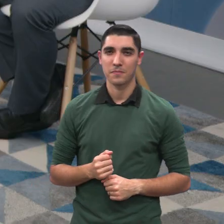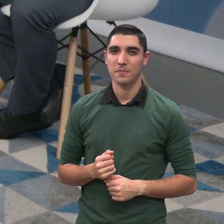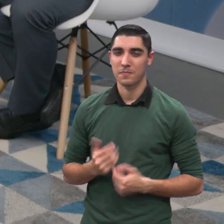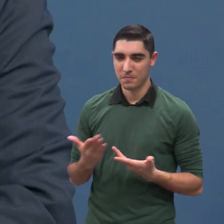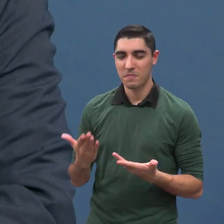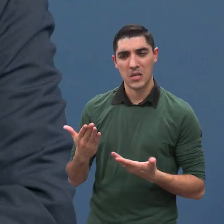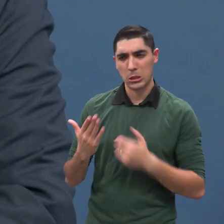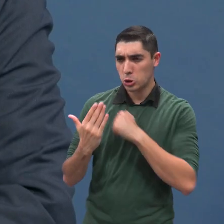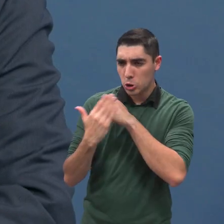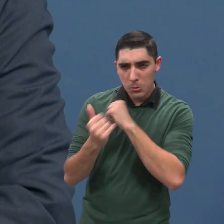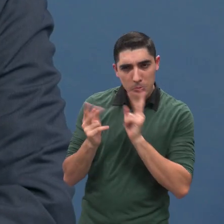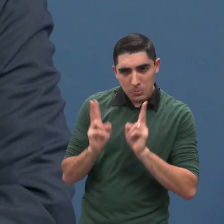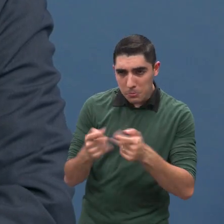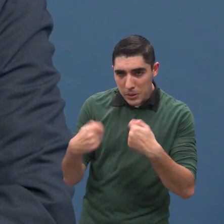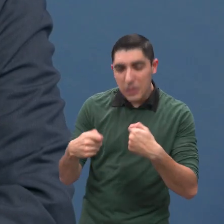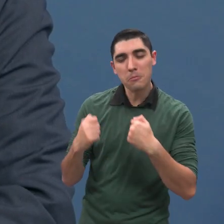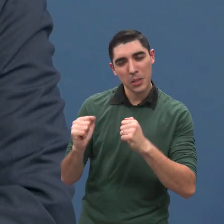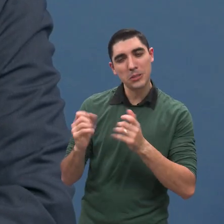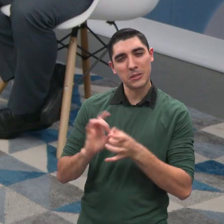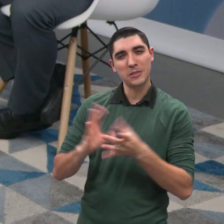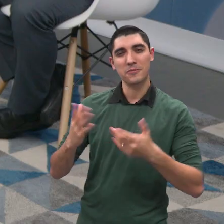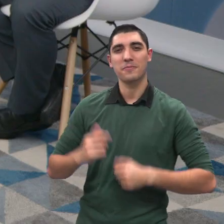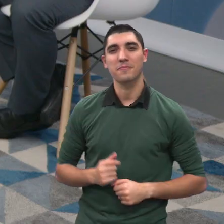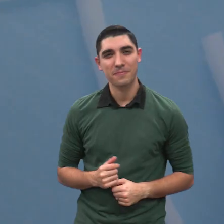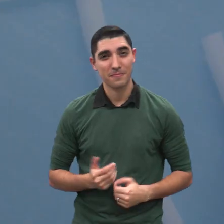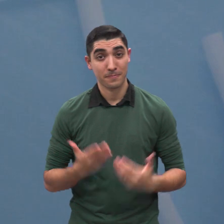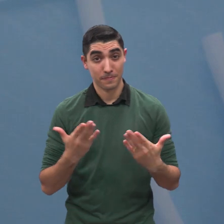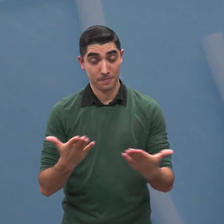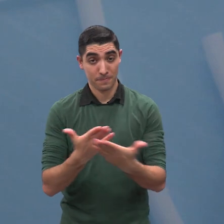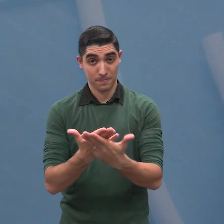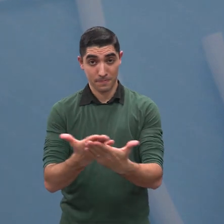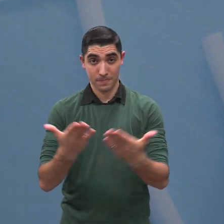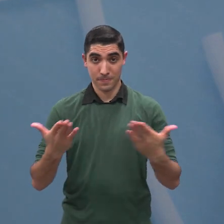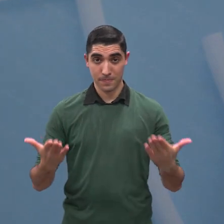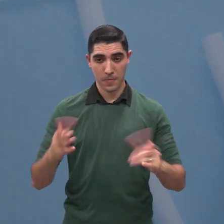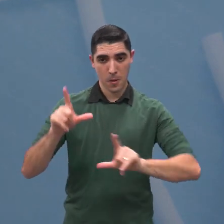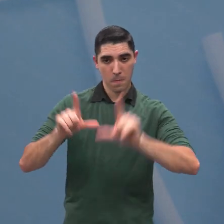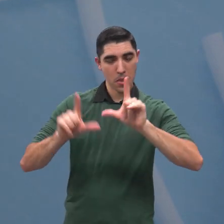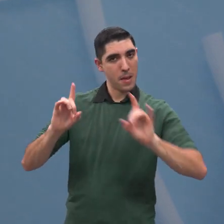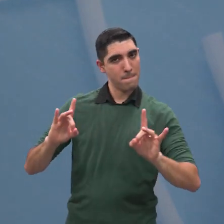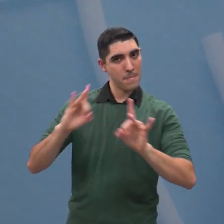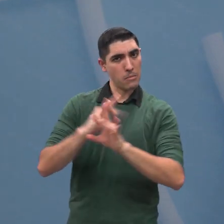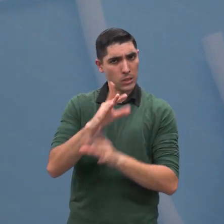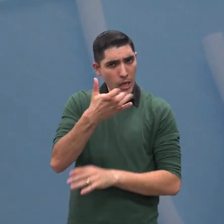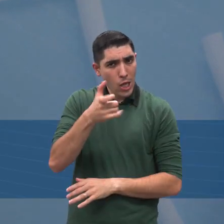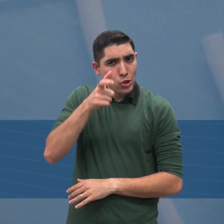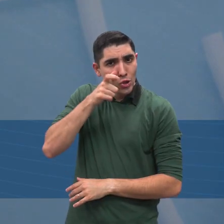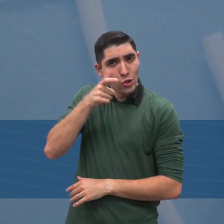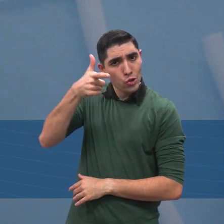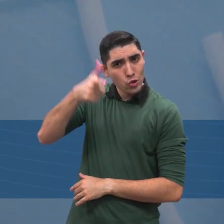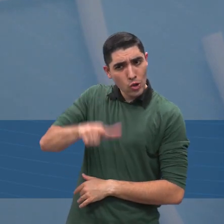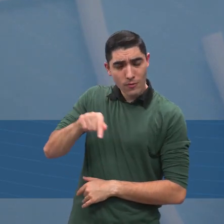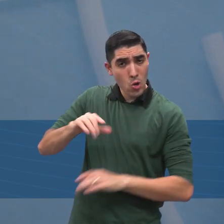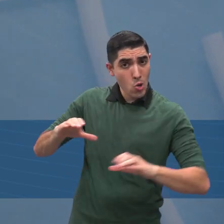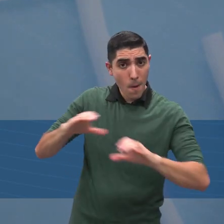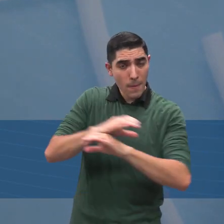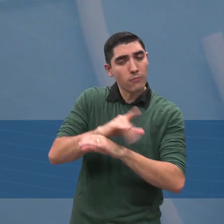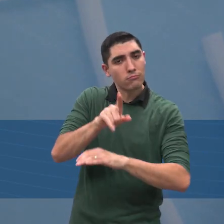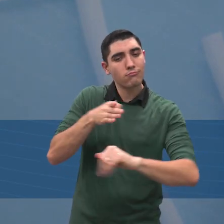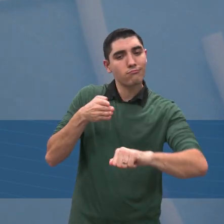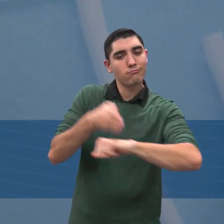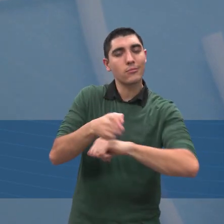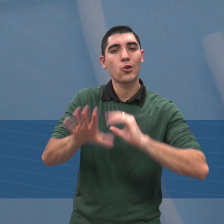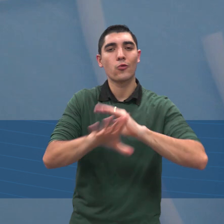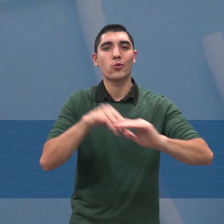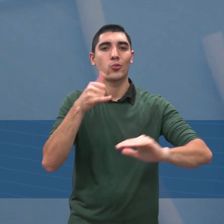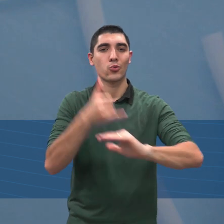Dani. Pode chamar quando precisar. Pessoal, o Diálogos fica por aqui. Para rever este programa na íntegra, é só acessar